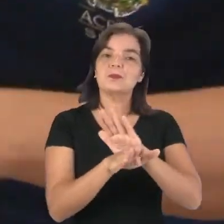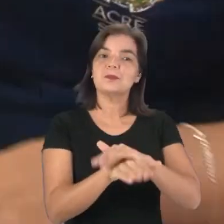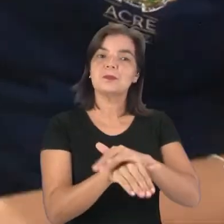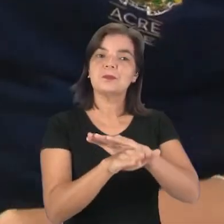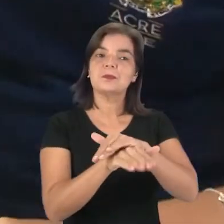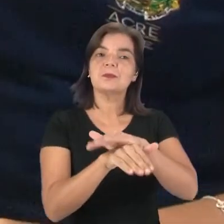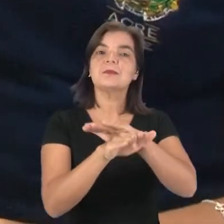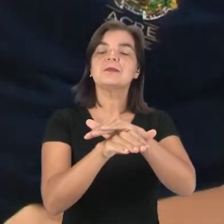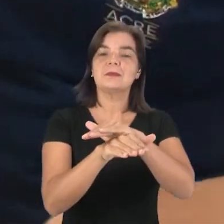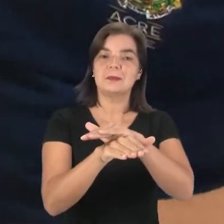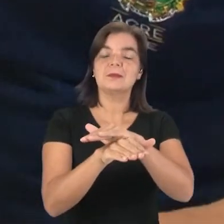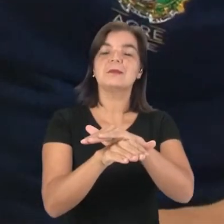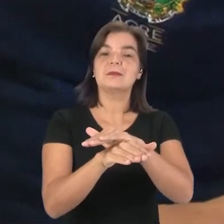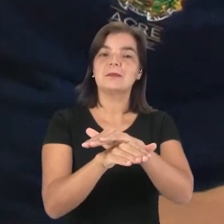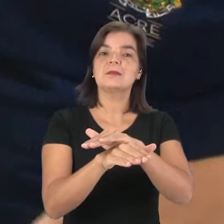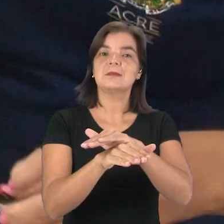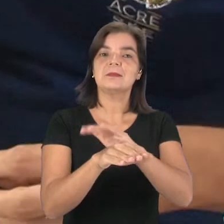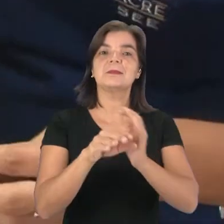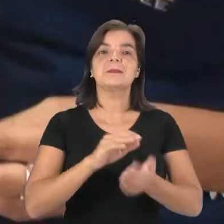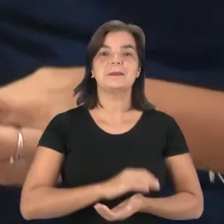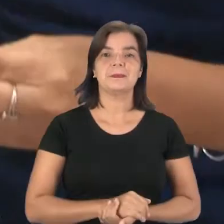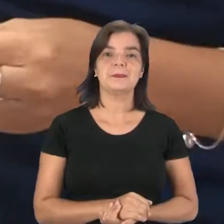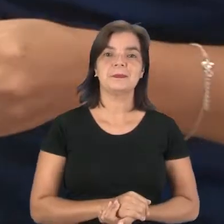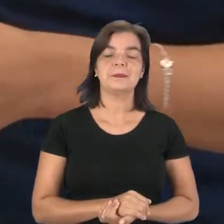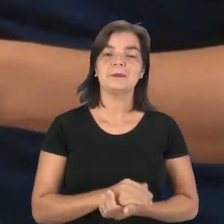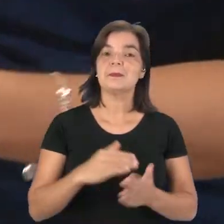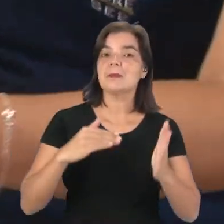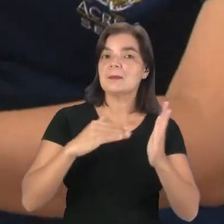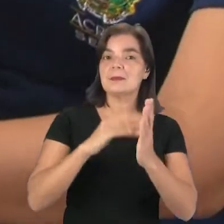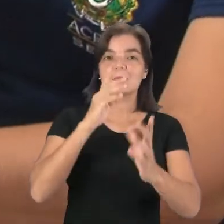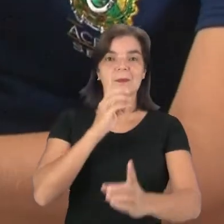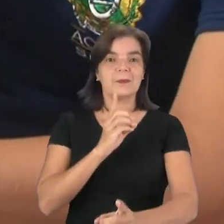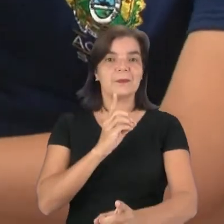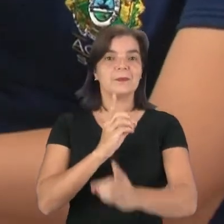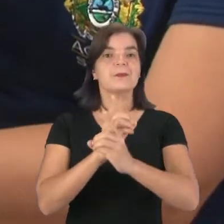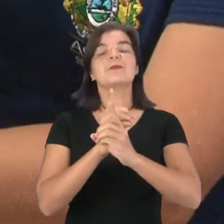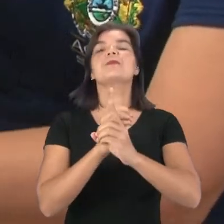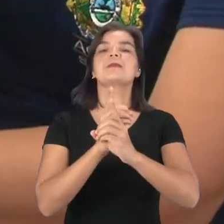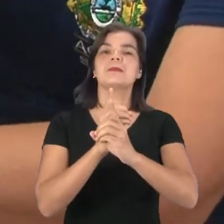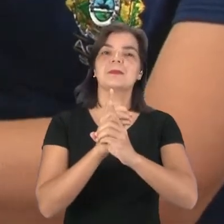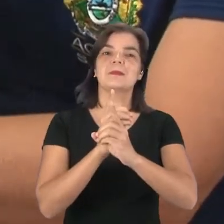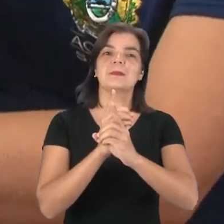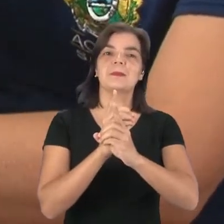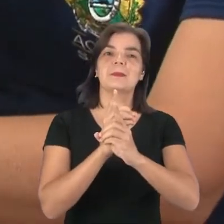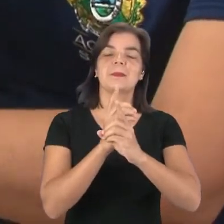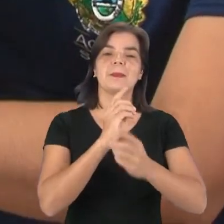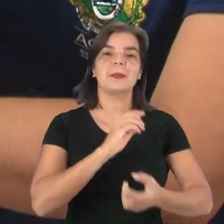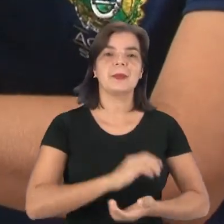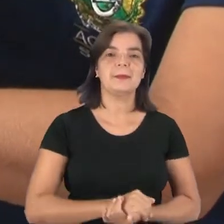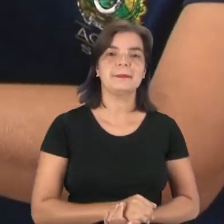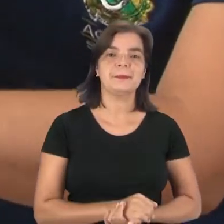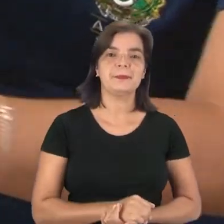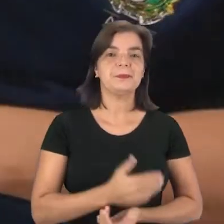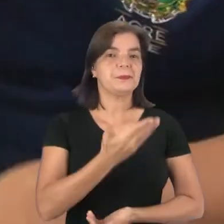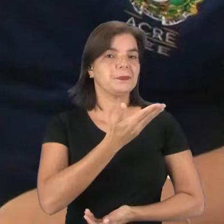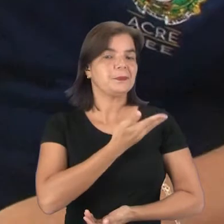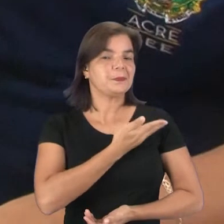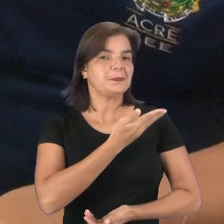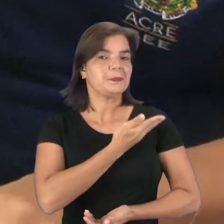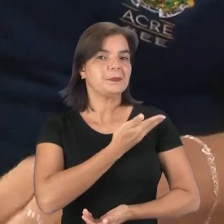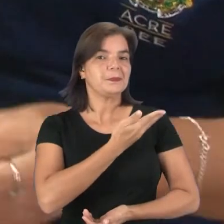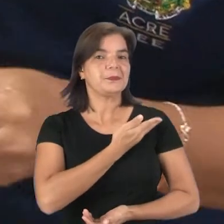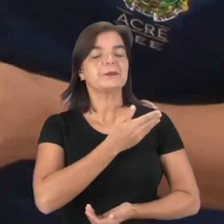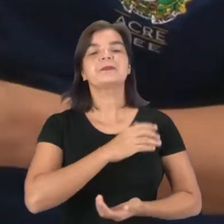joaninhas fizeram até encontrar e a sua